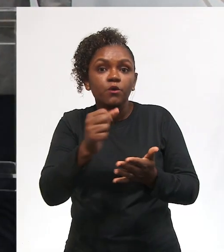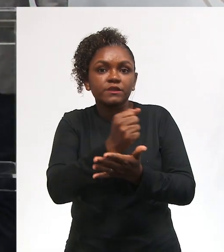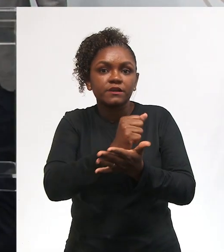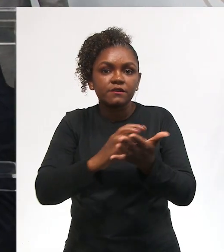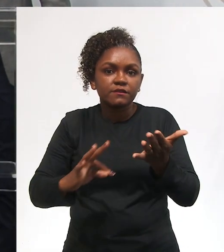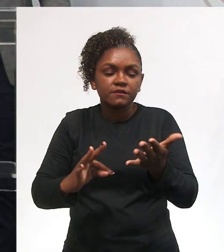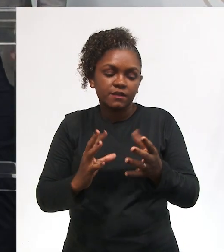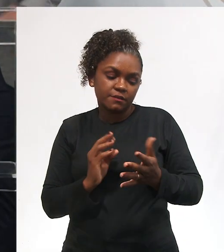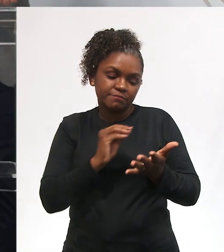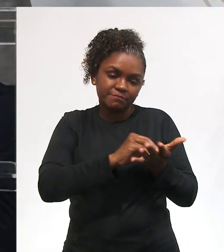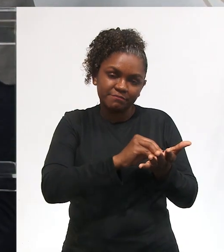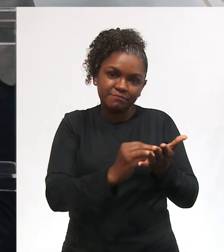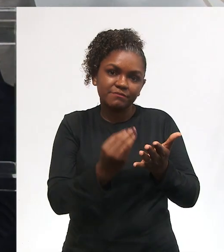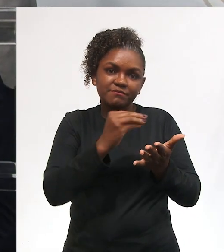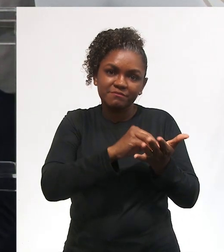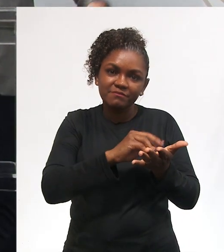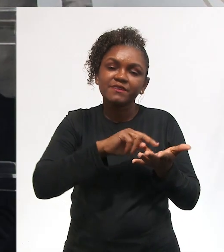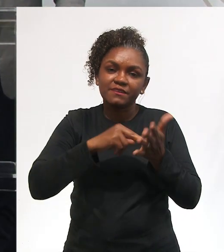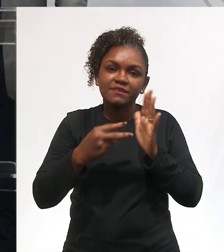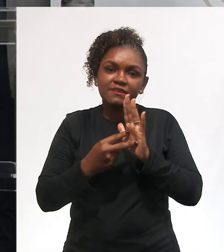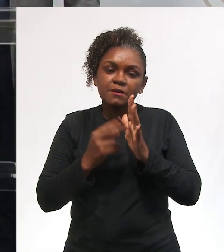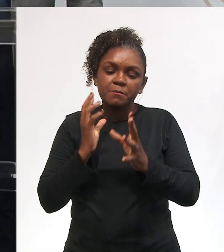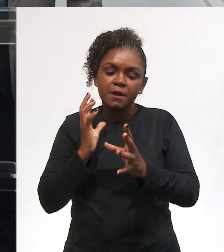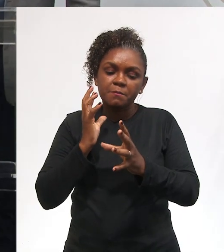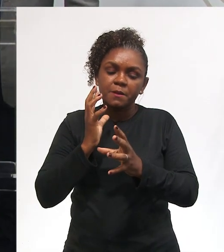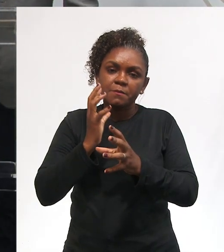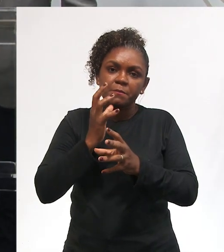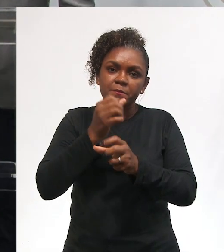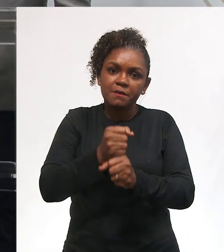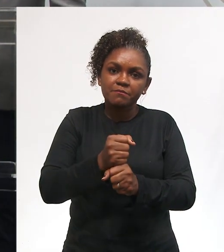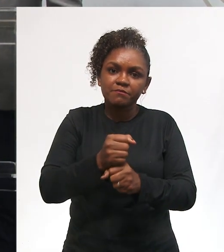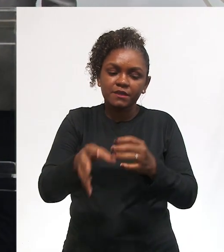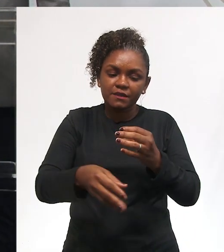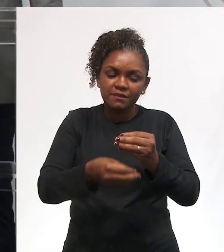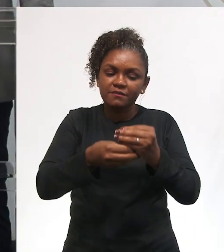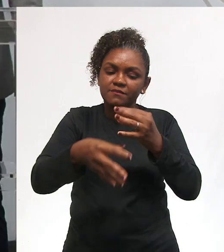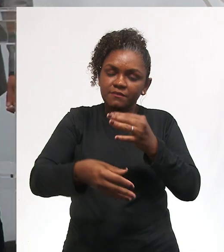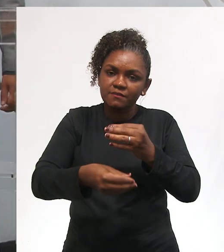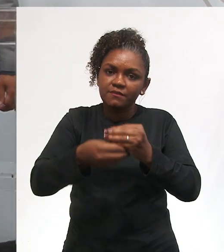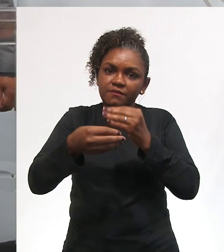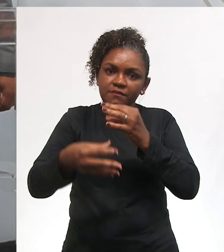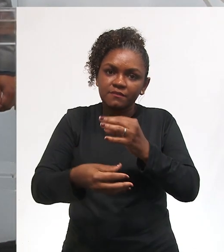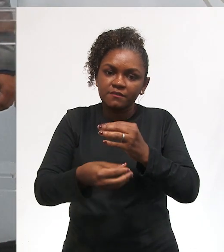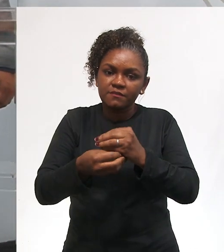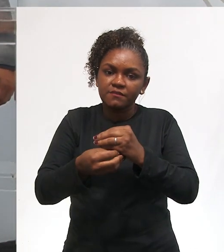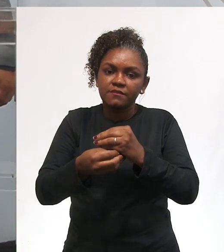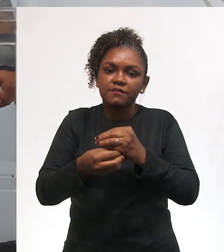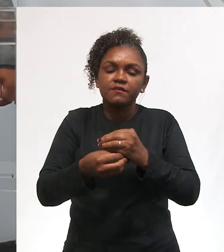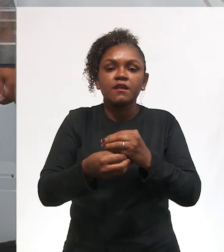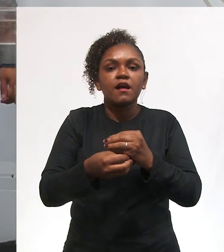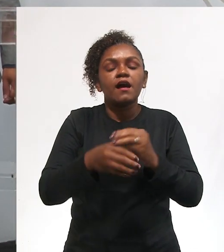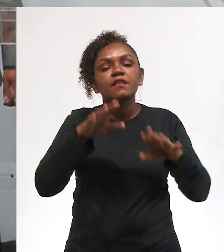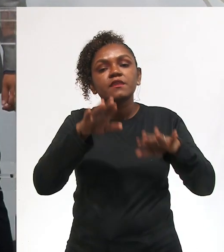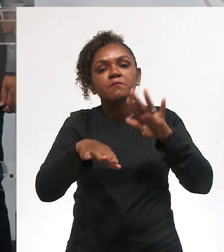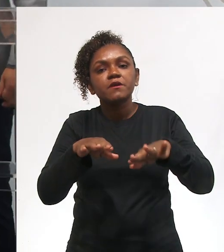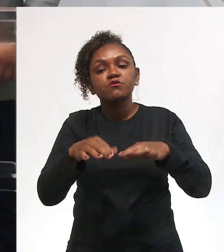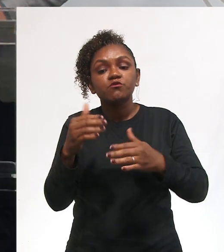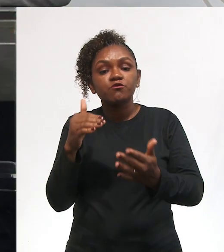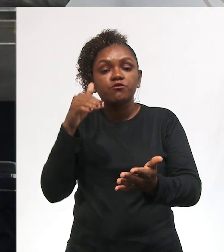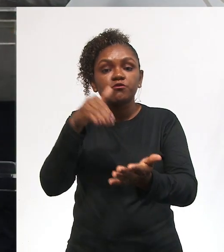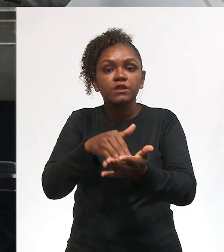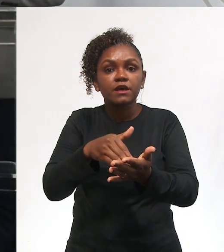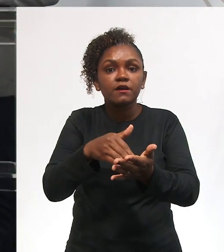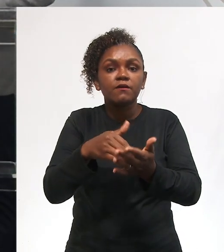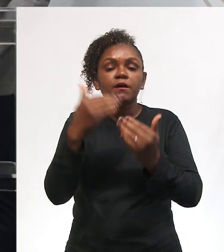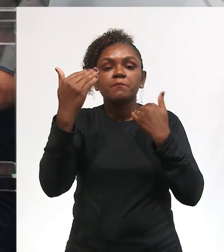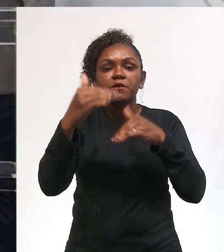um seminário, participação disso, participação daquilo, você vai somando para no final, a prova vai valer só 60%. Então,